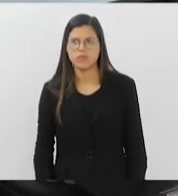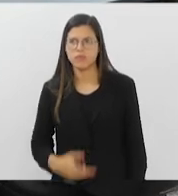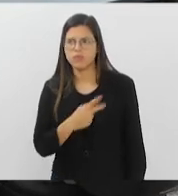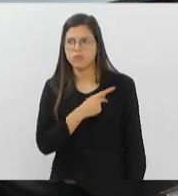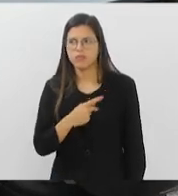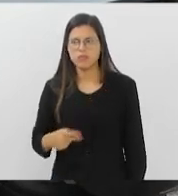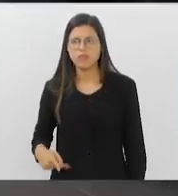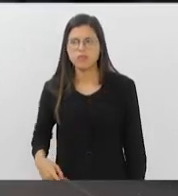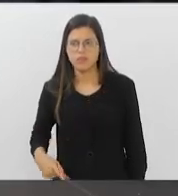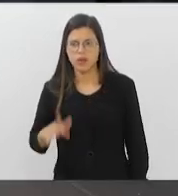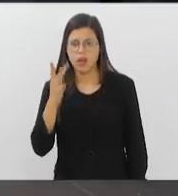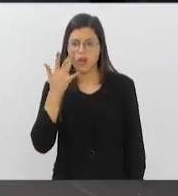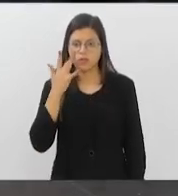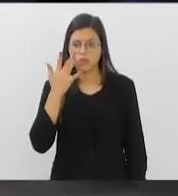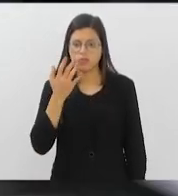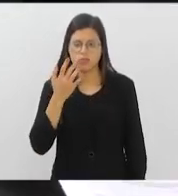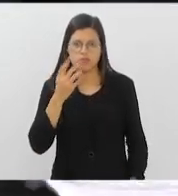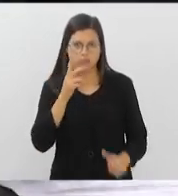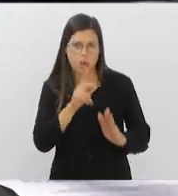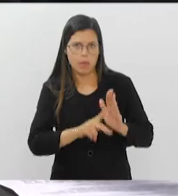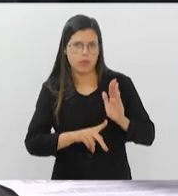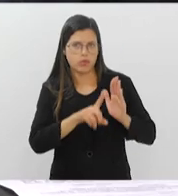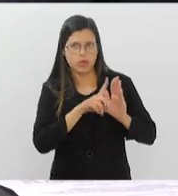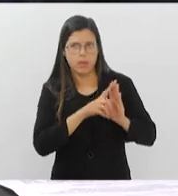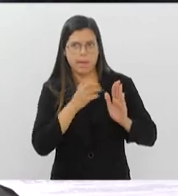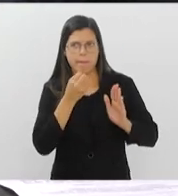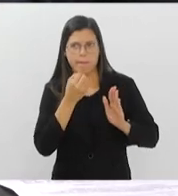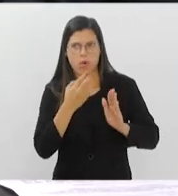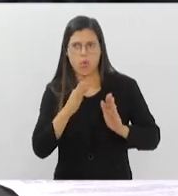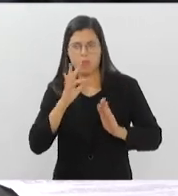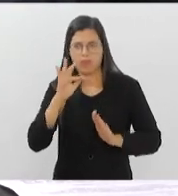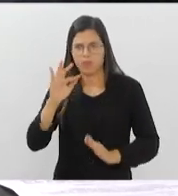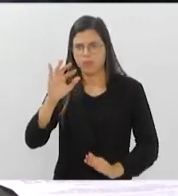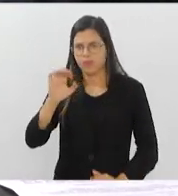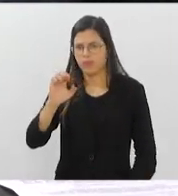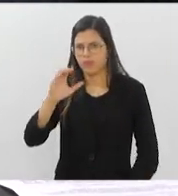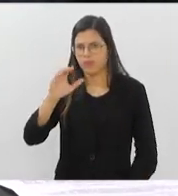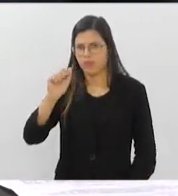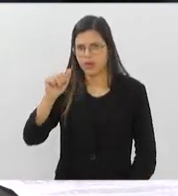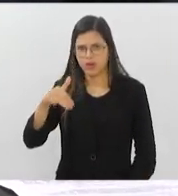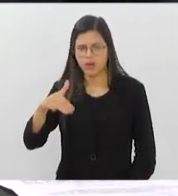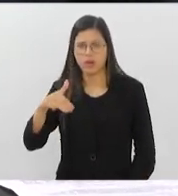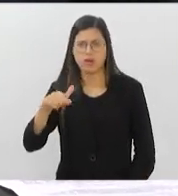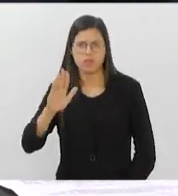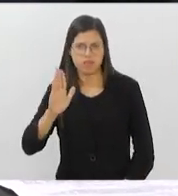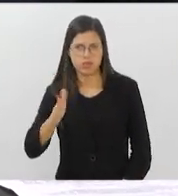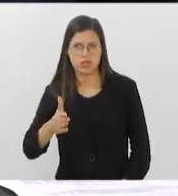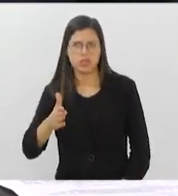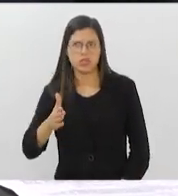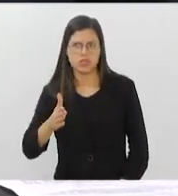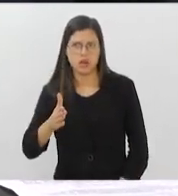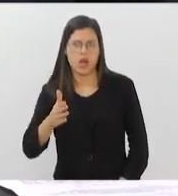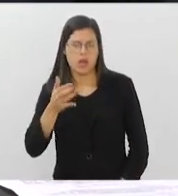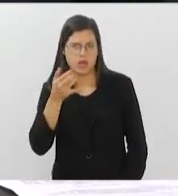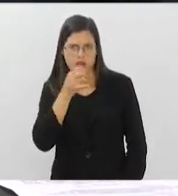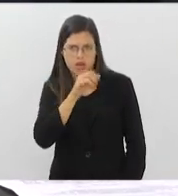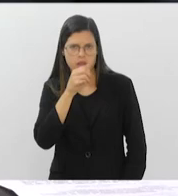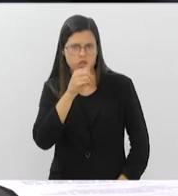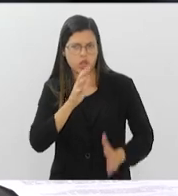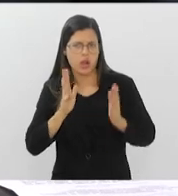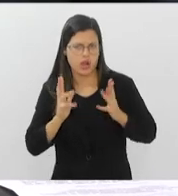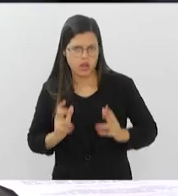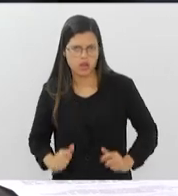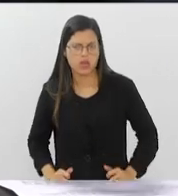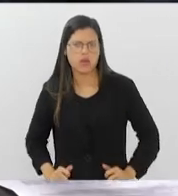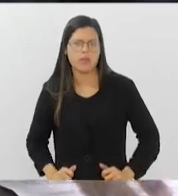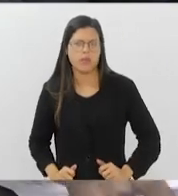eu acho o projeto bom, né? O FECAM já cobre, obviamente, as energias renováveis, etc.